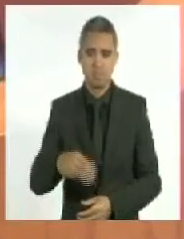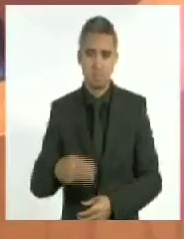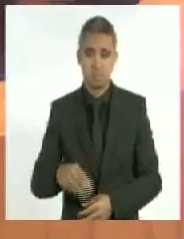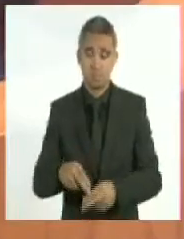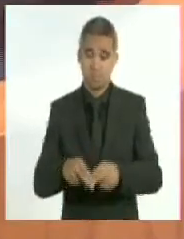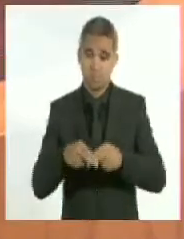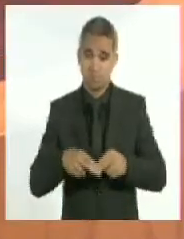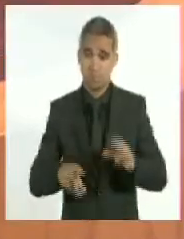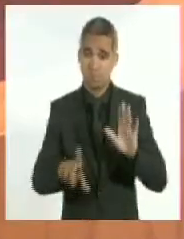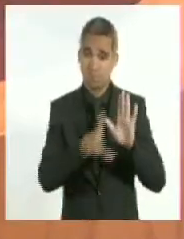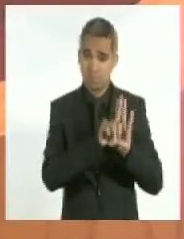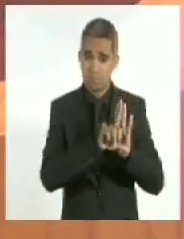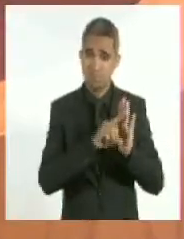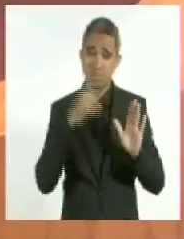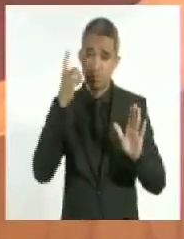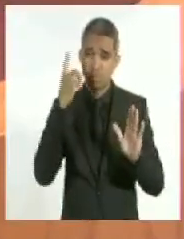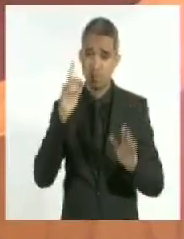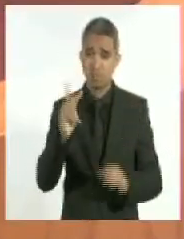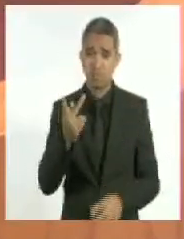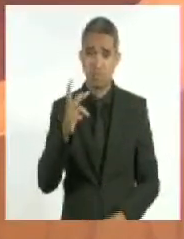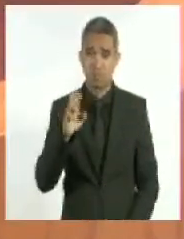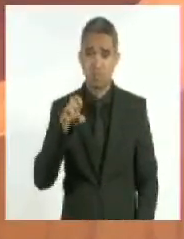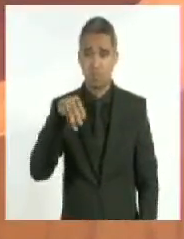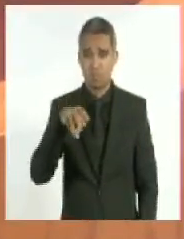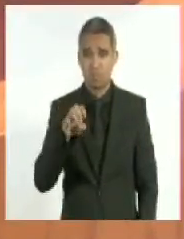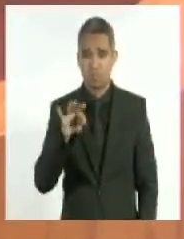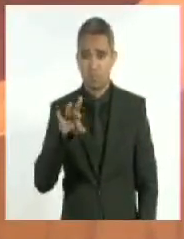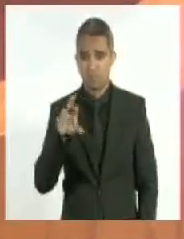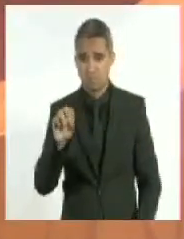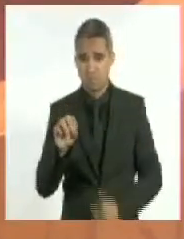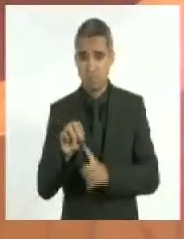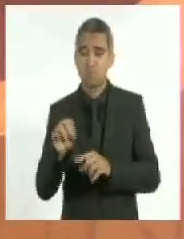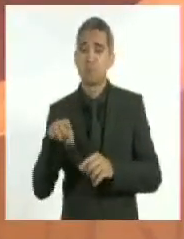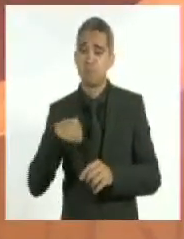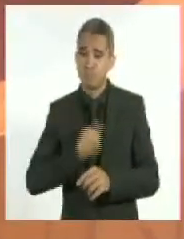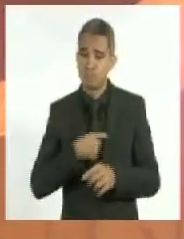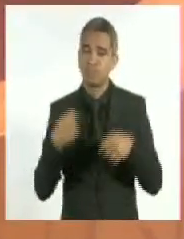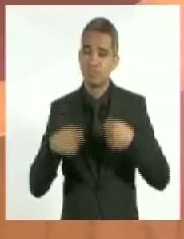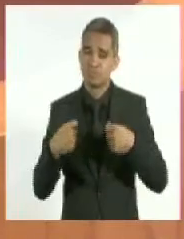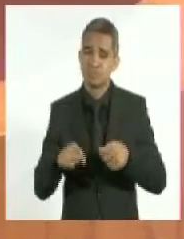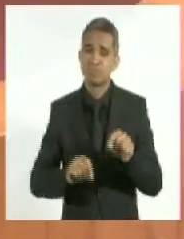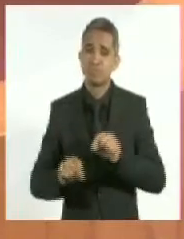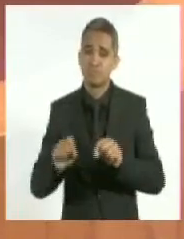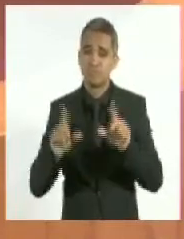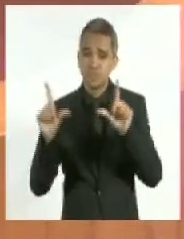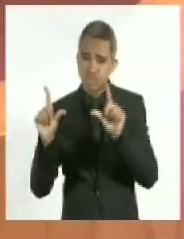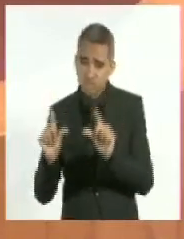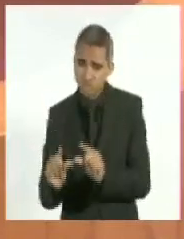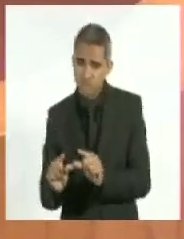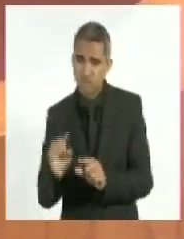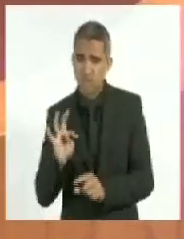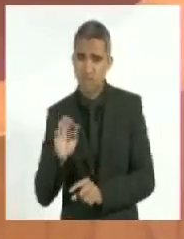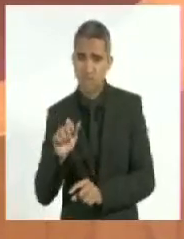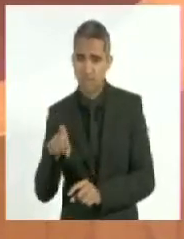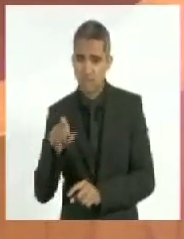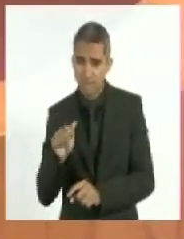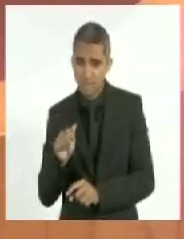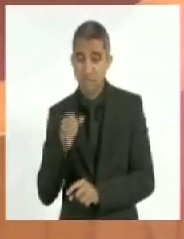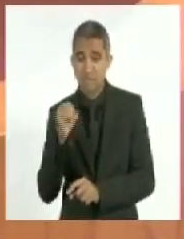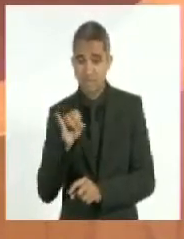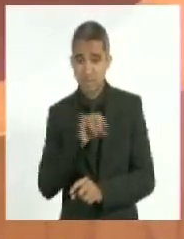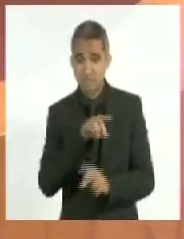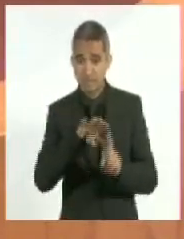deputado Emetério, tenta dar um indicativo que nós devemos também facilitar, diminuir essa taxa à medida que for